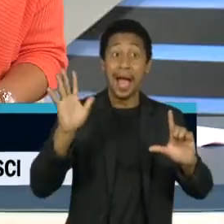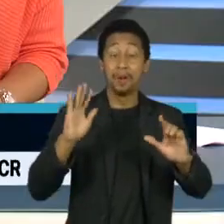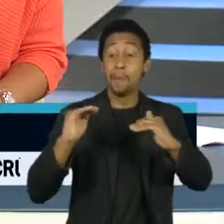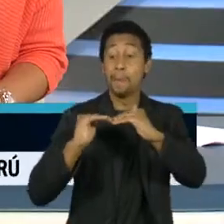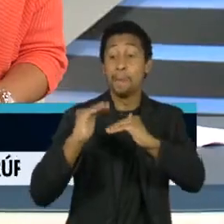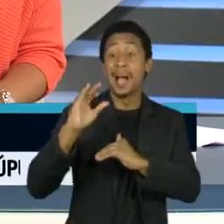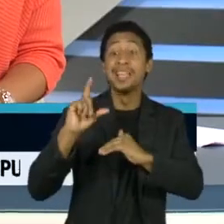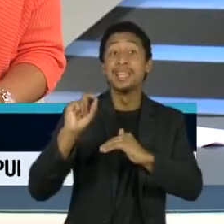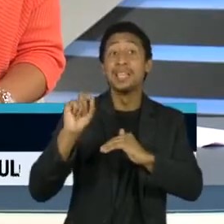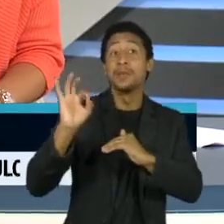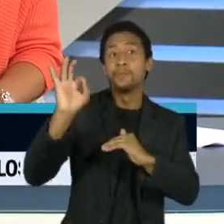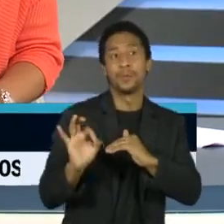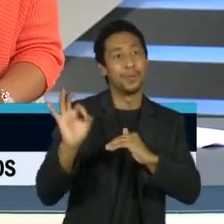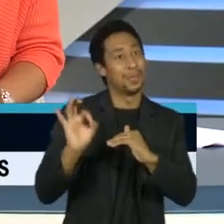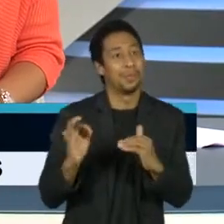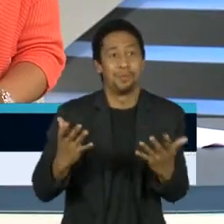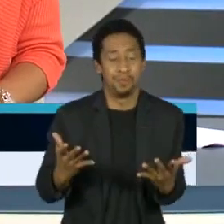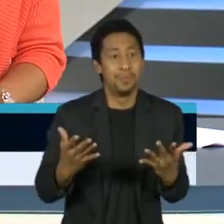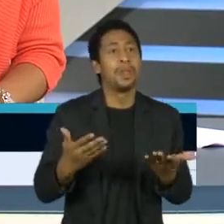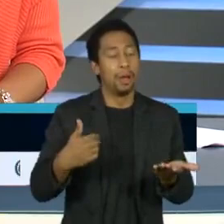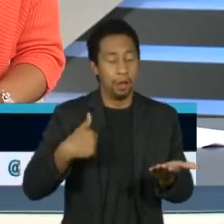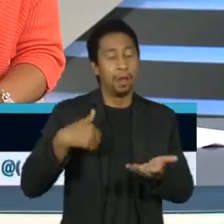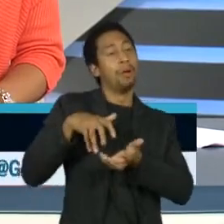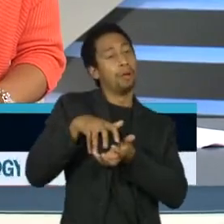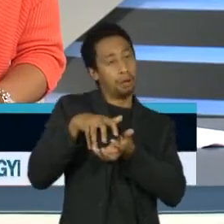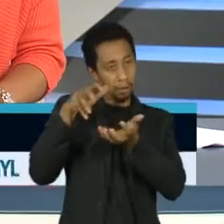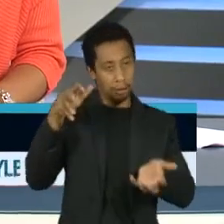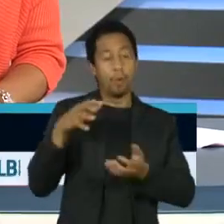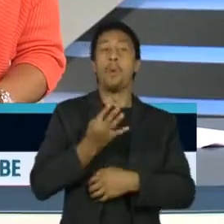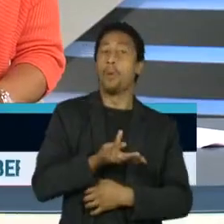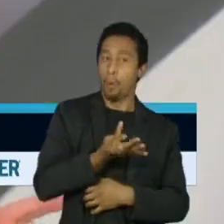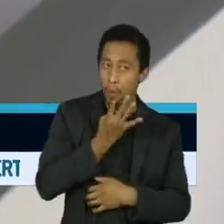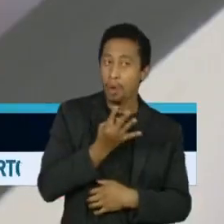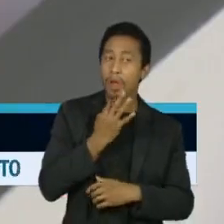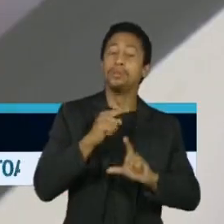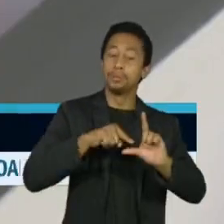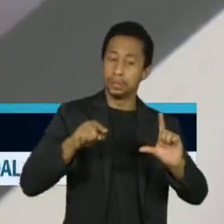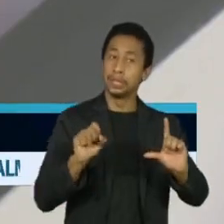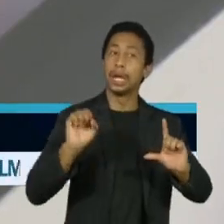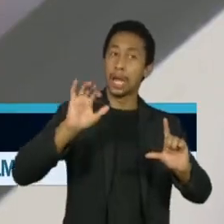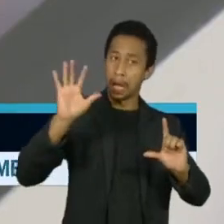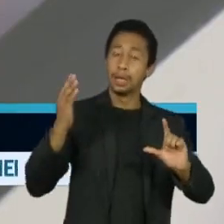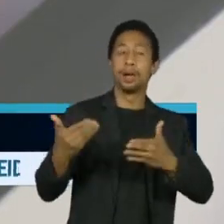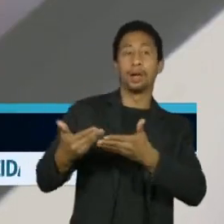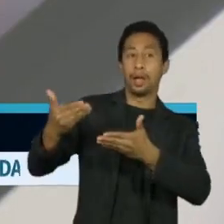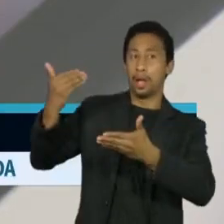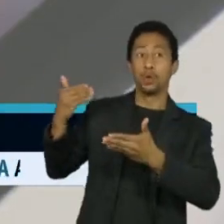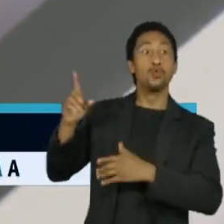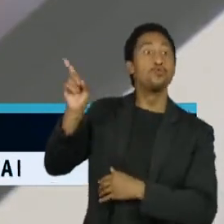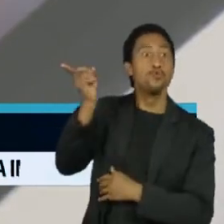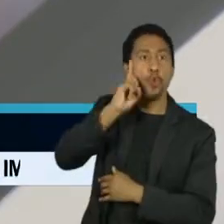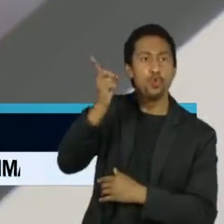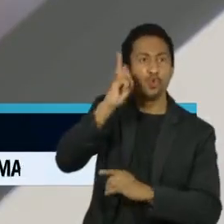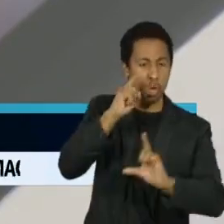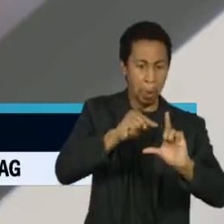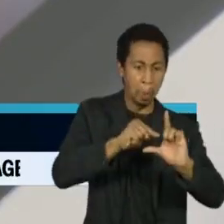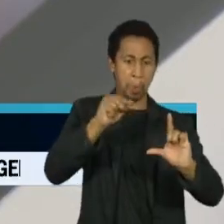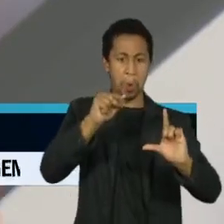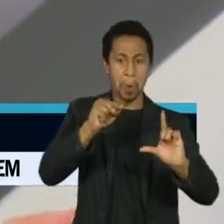idade, sabendo o que, que é um país com inflação diária, né? Remarcação diária já está nos